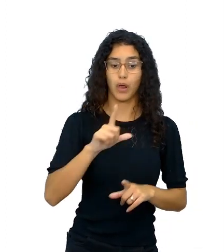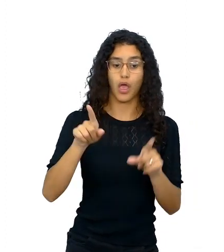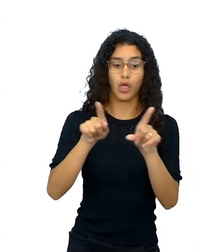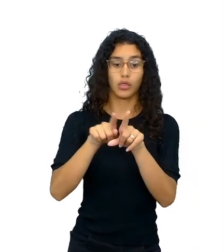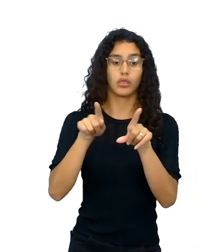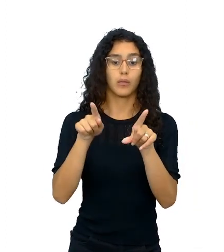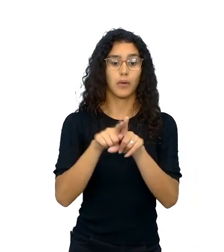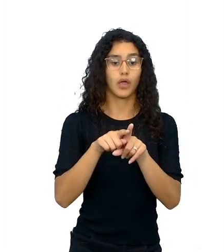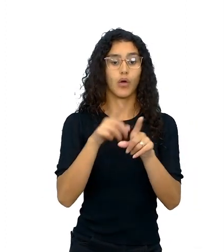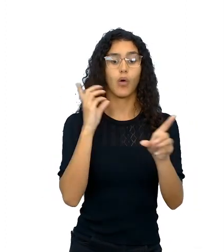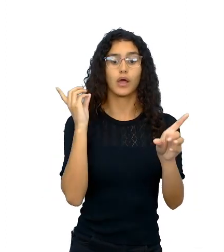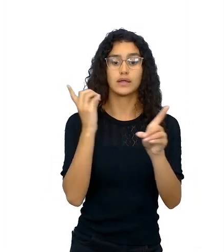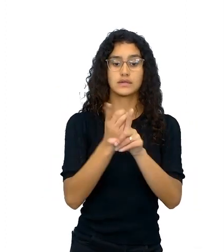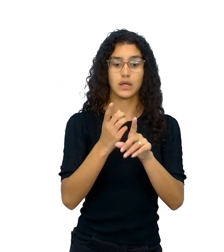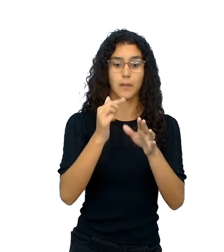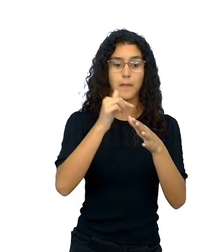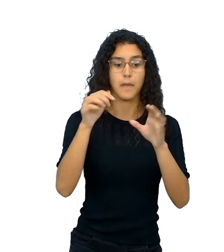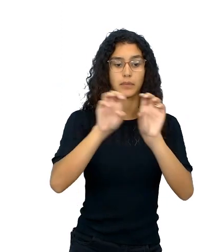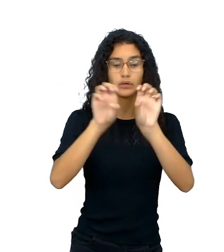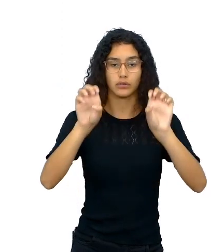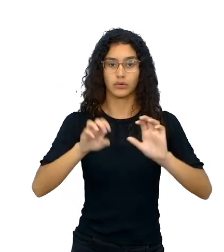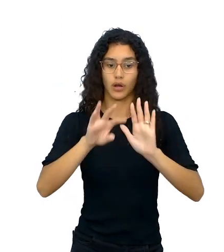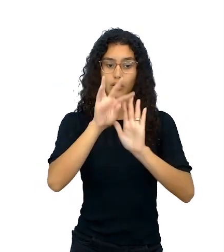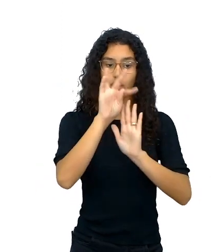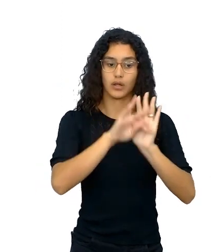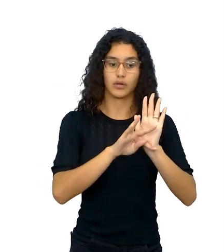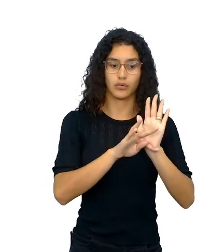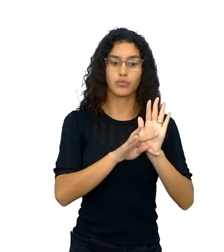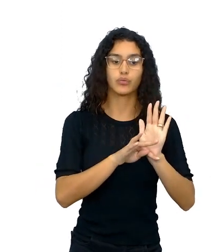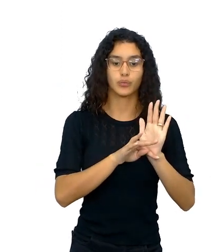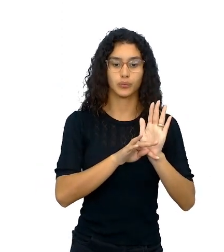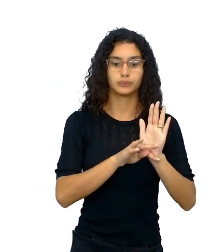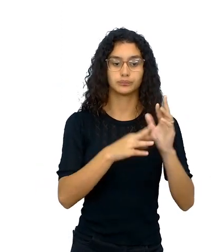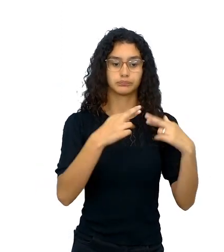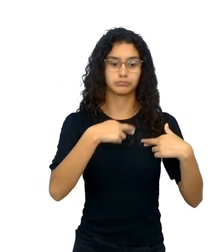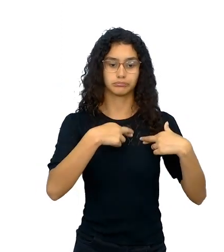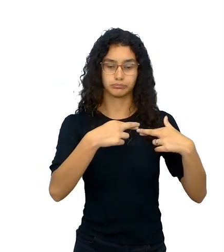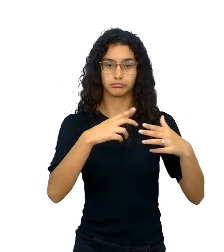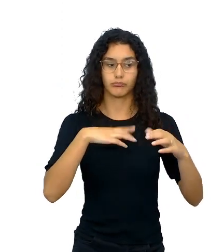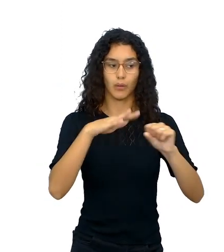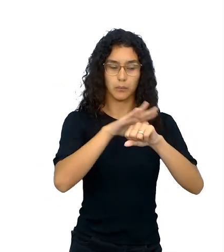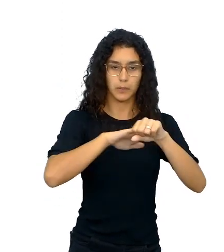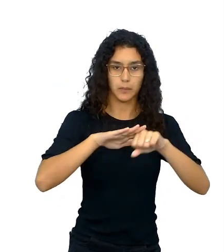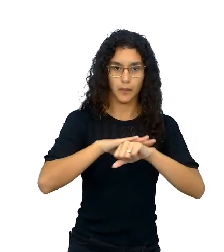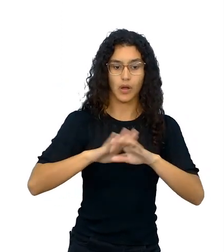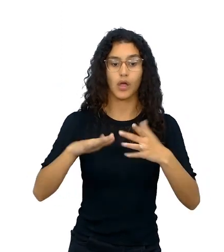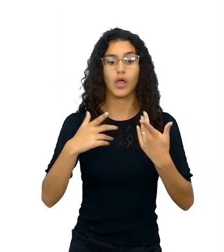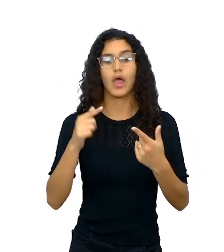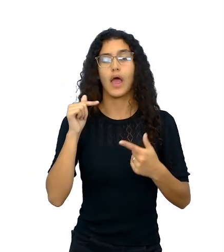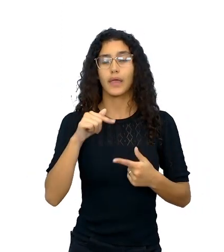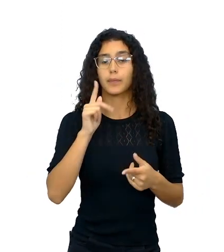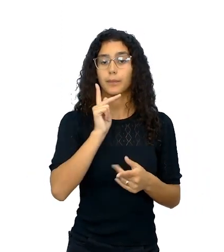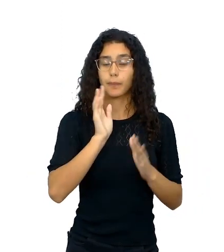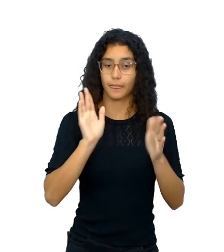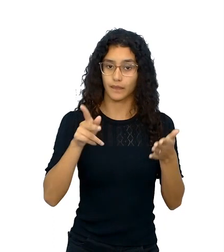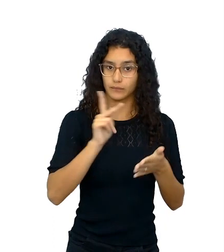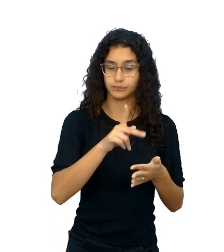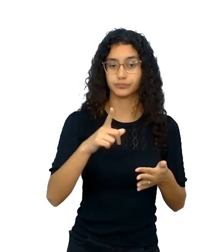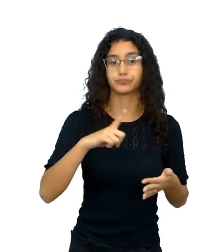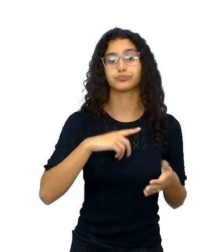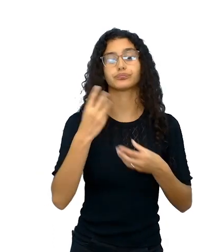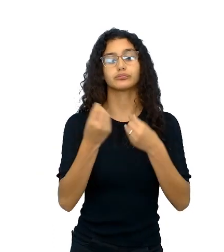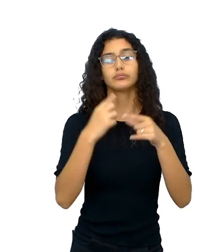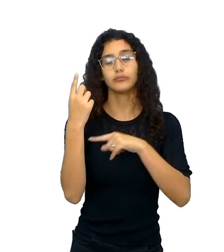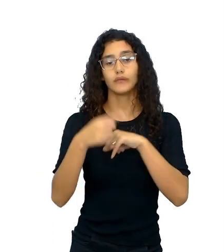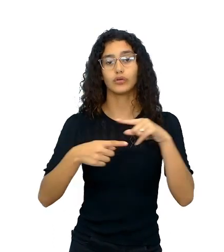e, principalmente, reconhecendo elementos estruturais do romance literário em prosa. Aqui, professor, nós temos como